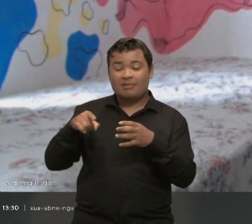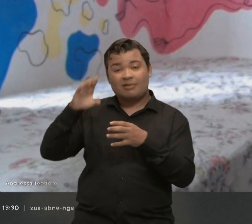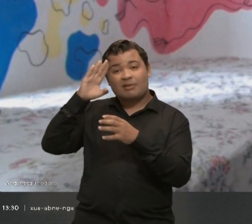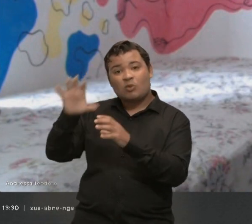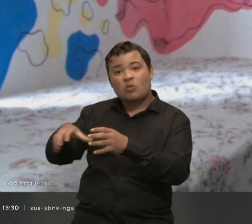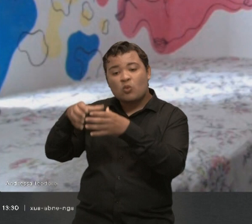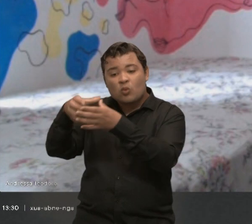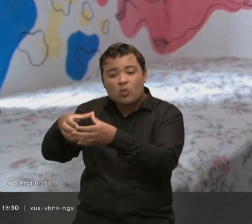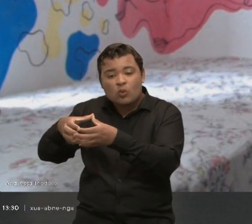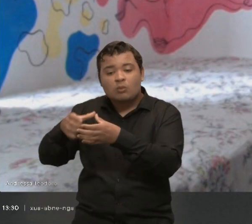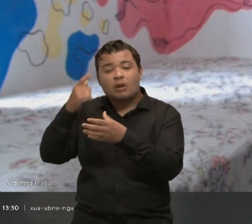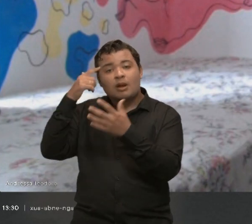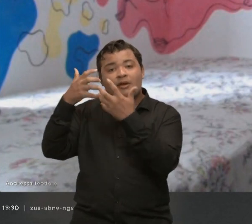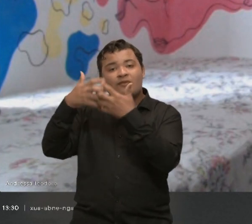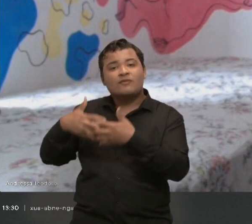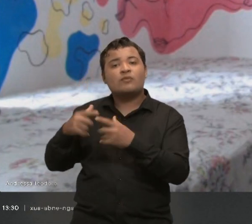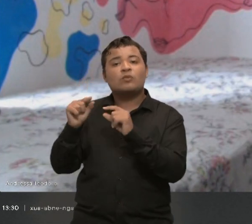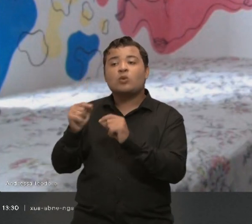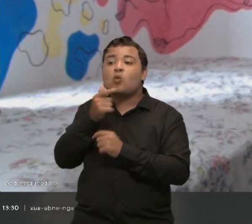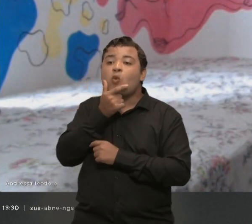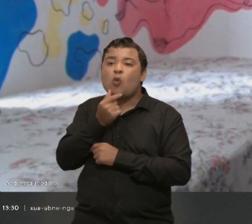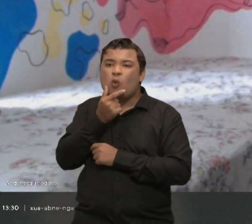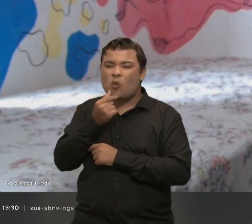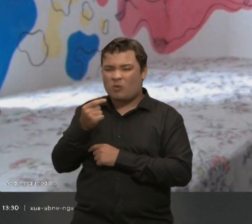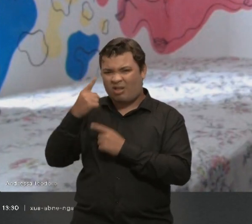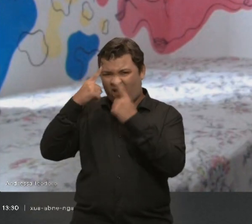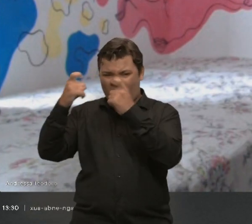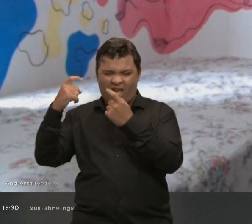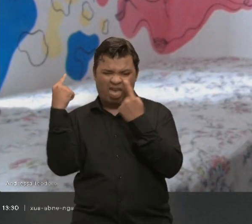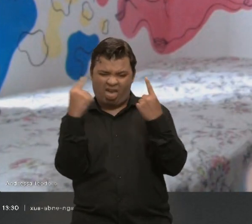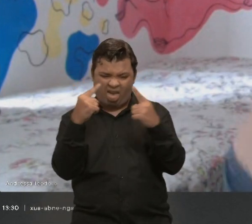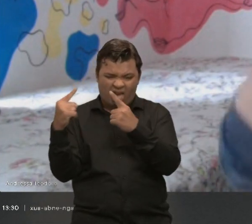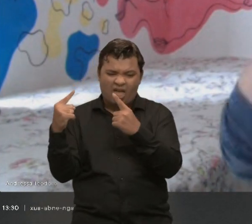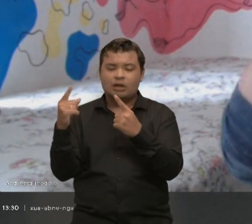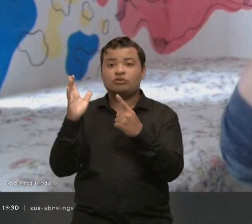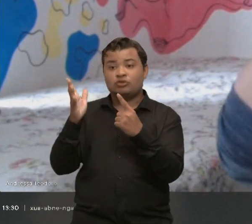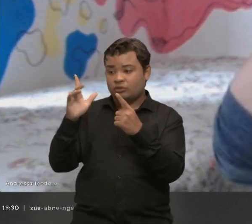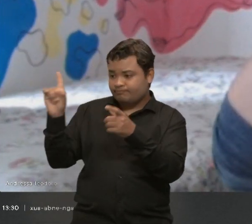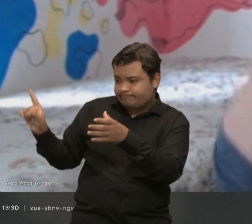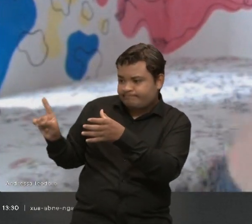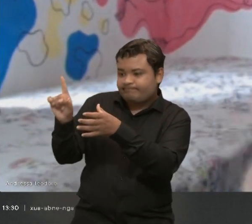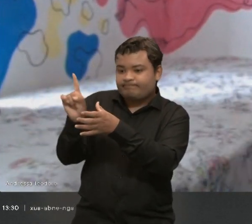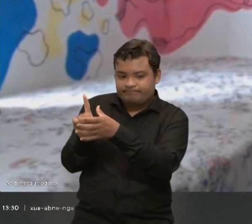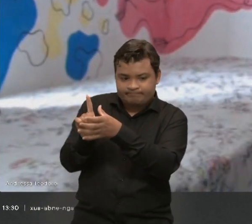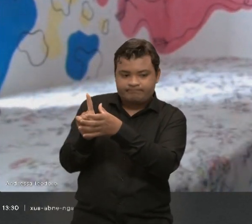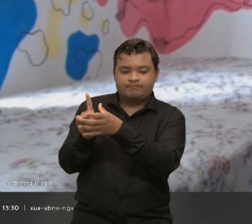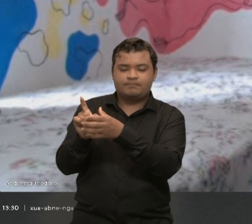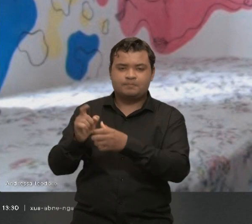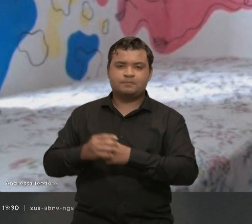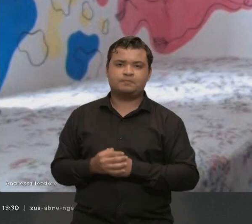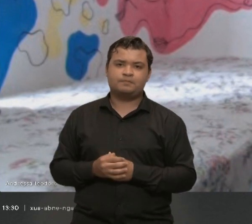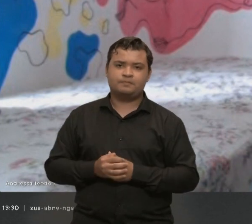violência. Então, é uma medida que está prevista, e nesses grupos a gente busca,